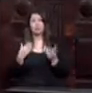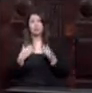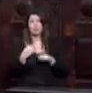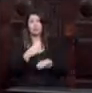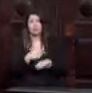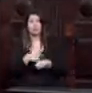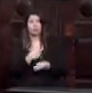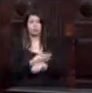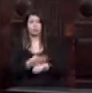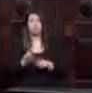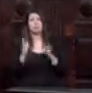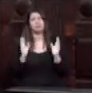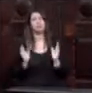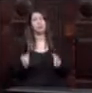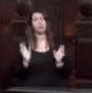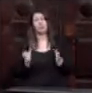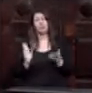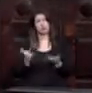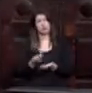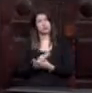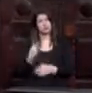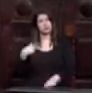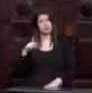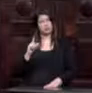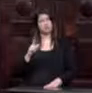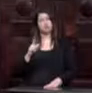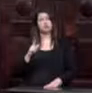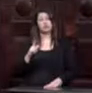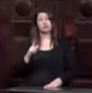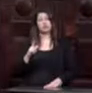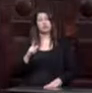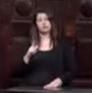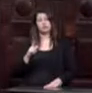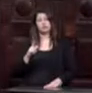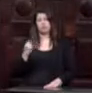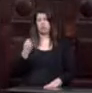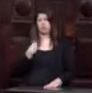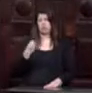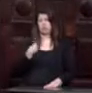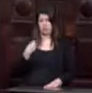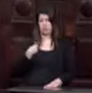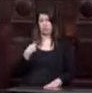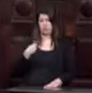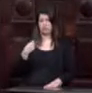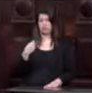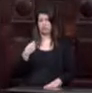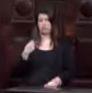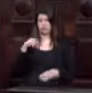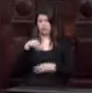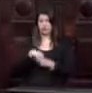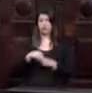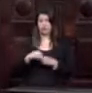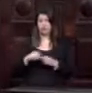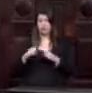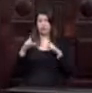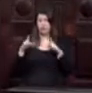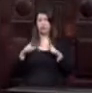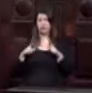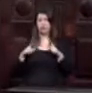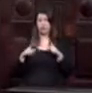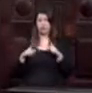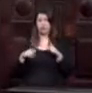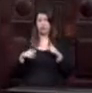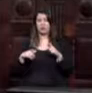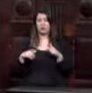por uma situação que nós já passamos, né? De o número de votos aqui ser maior, e aí,